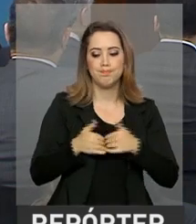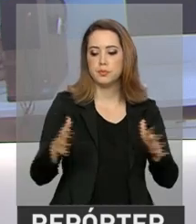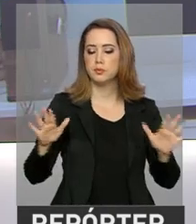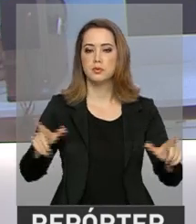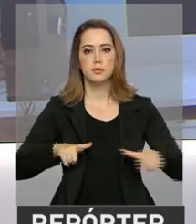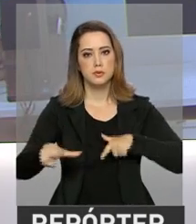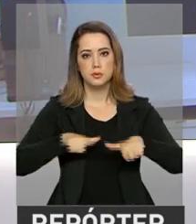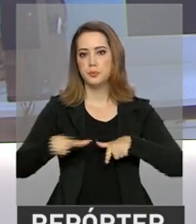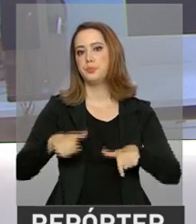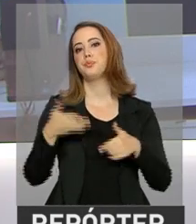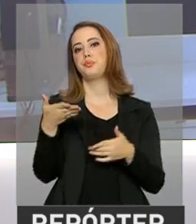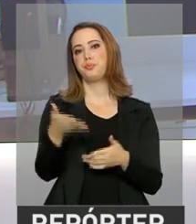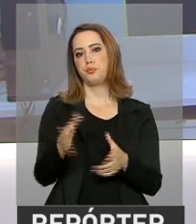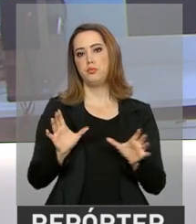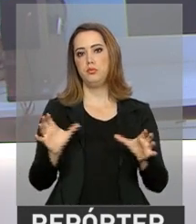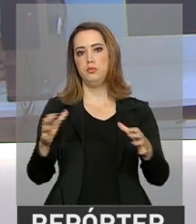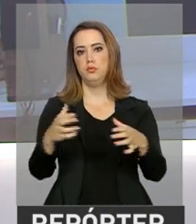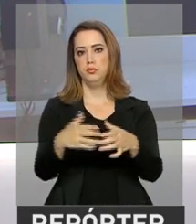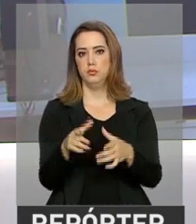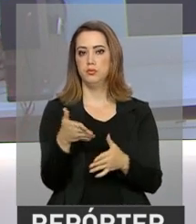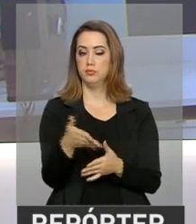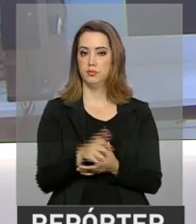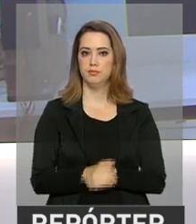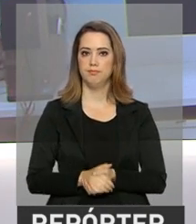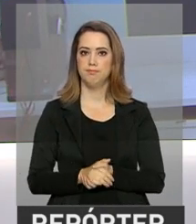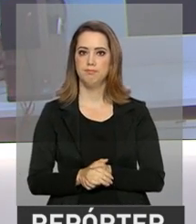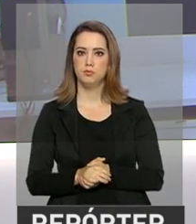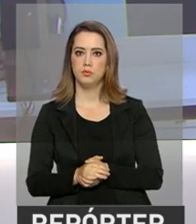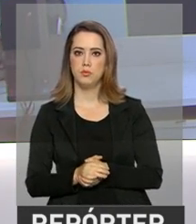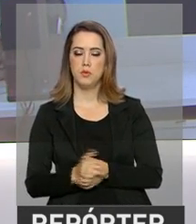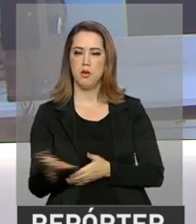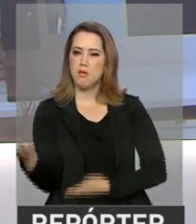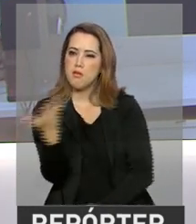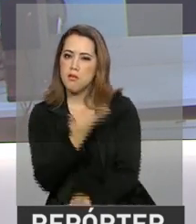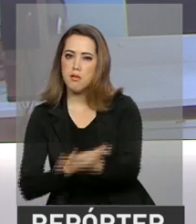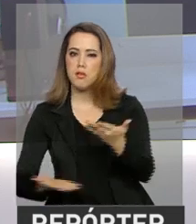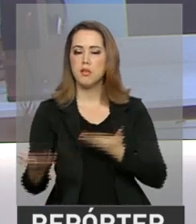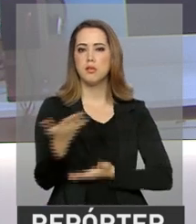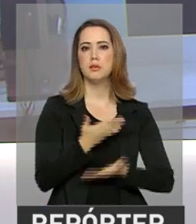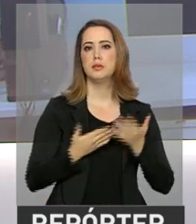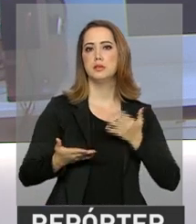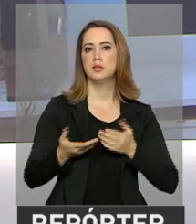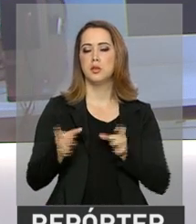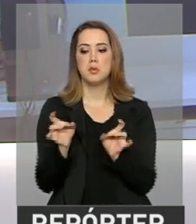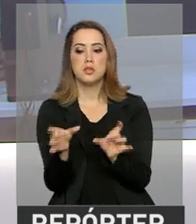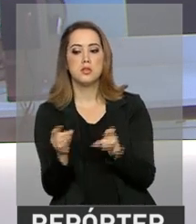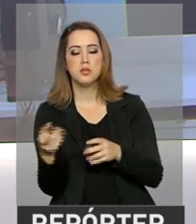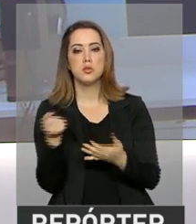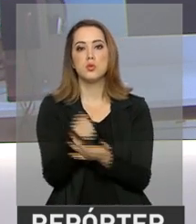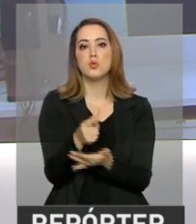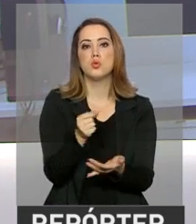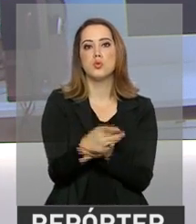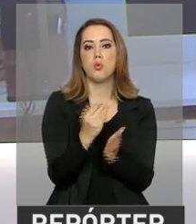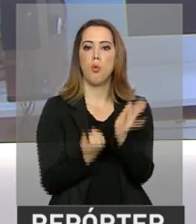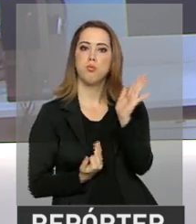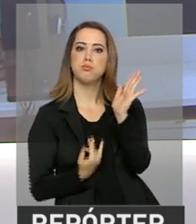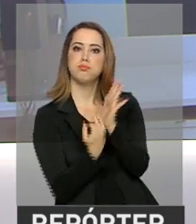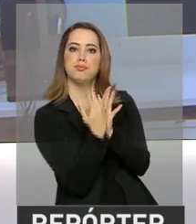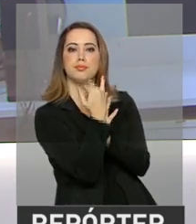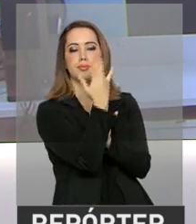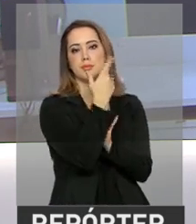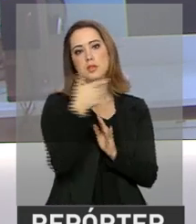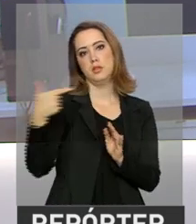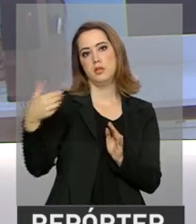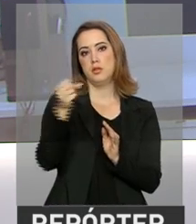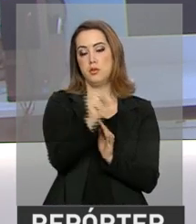área. E a balança comercial brasileira teve um superávit recorde de mais de US$ 28 bilhões de janeiro a